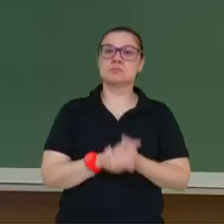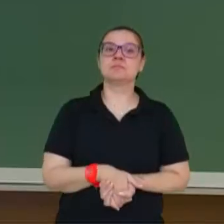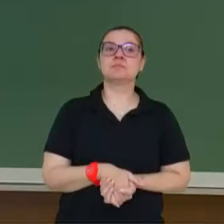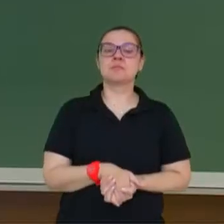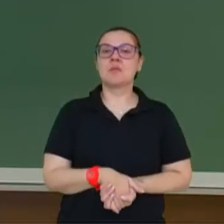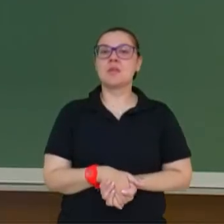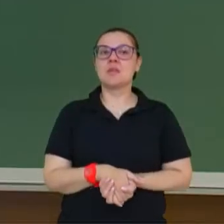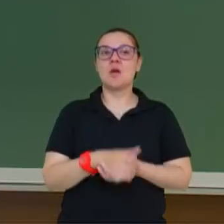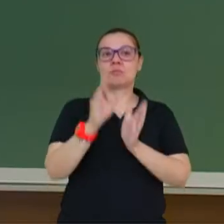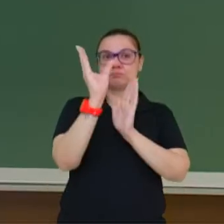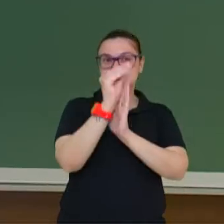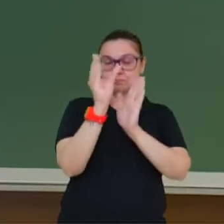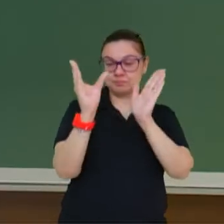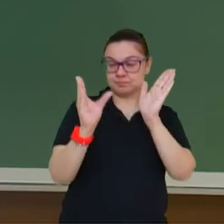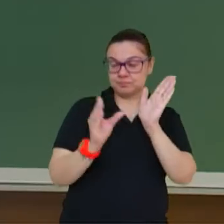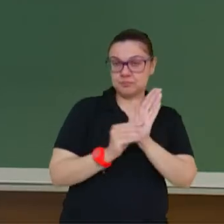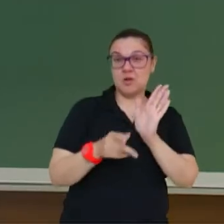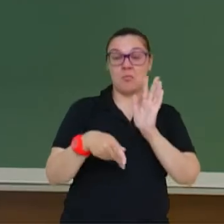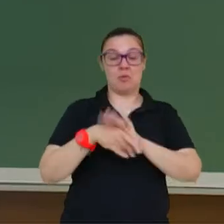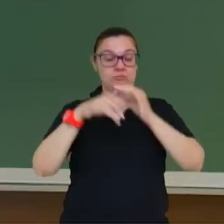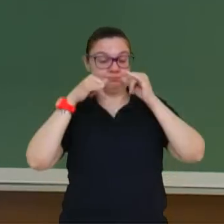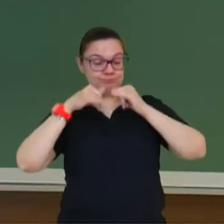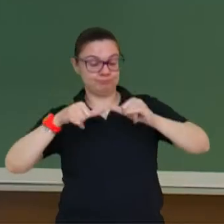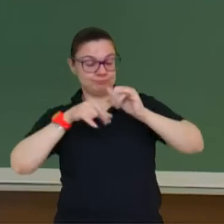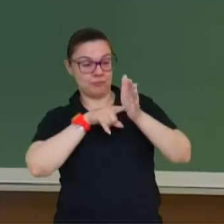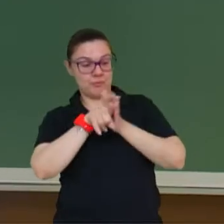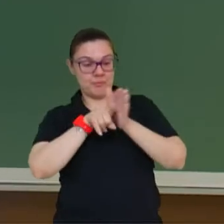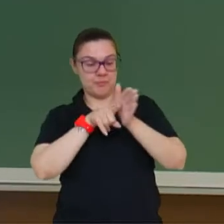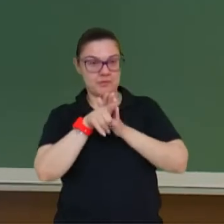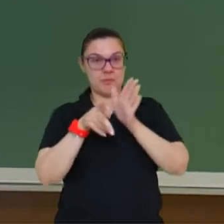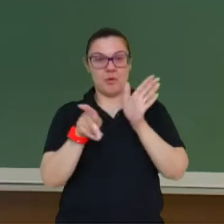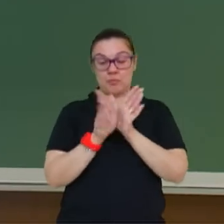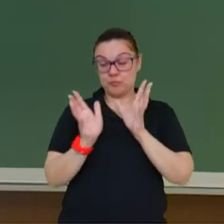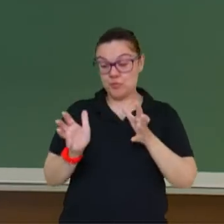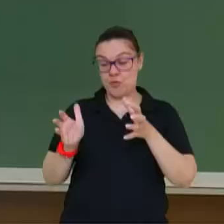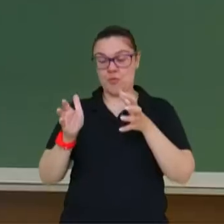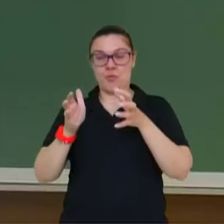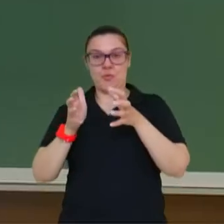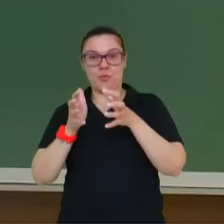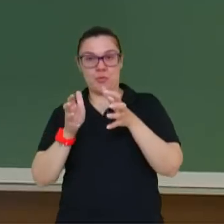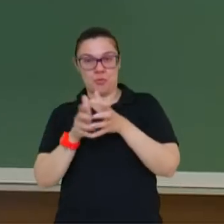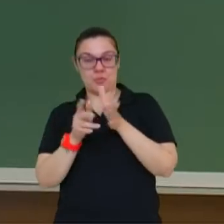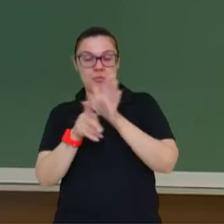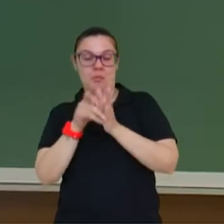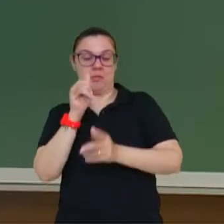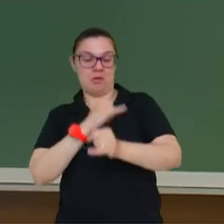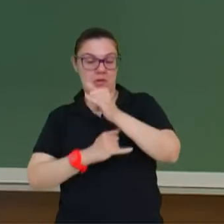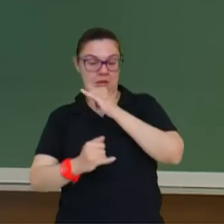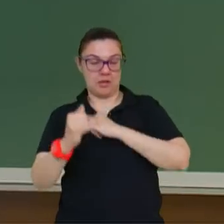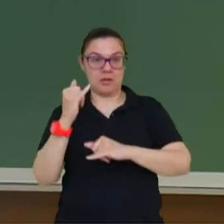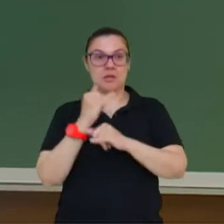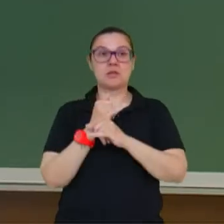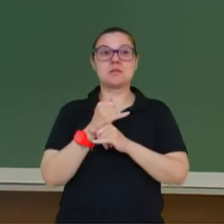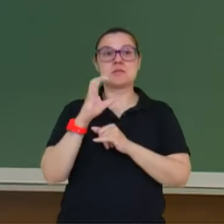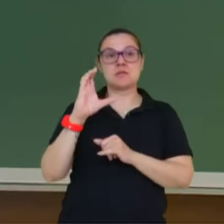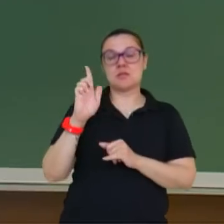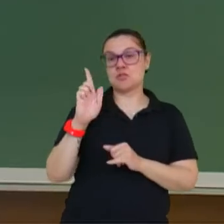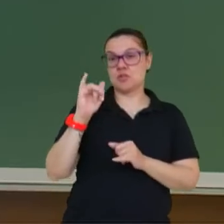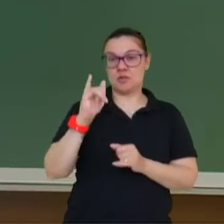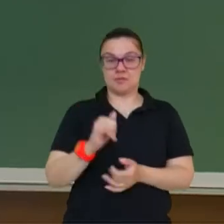texto. Dados e indicadores da pesquisa realizada pelo Comitê Gestor da Internet, CGI,